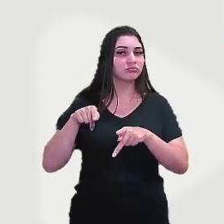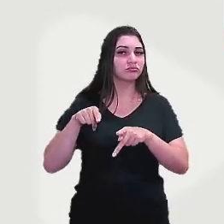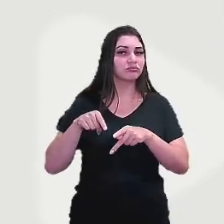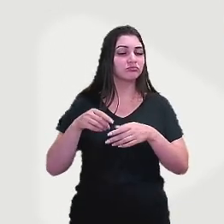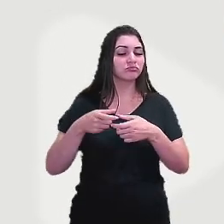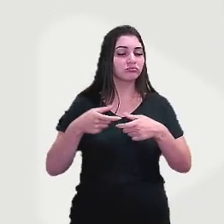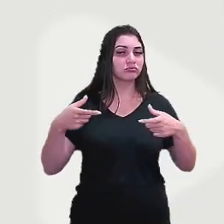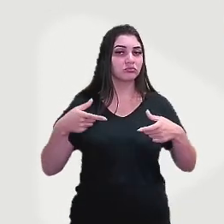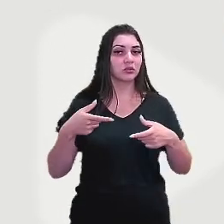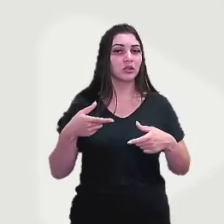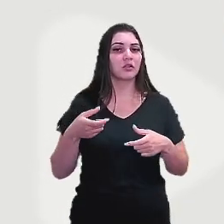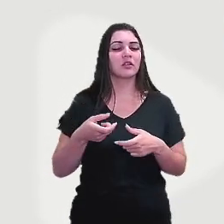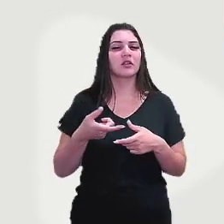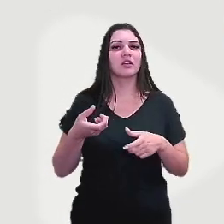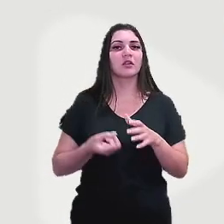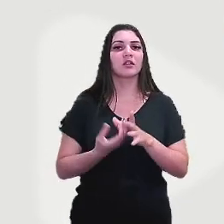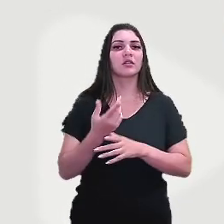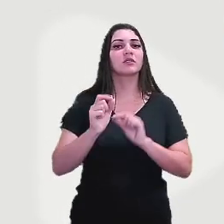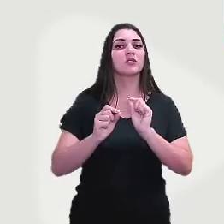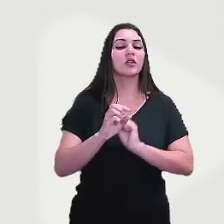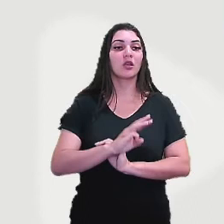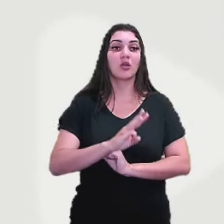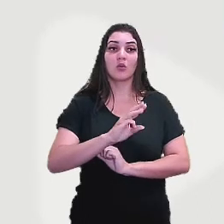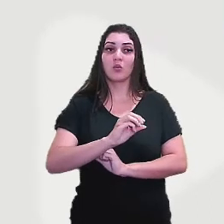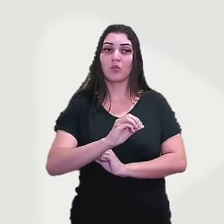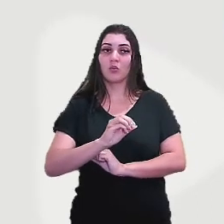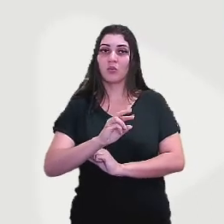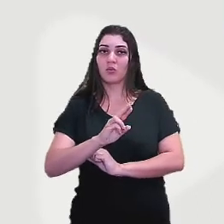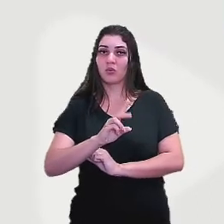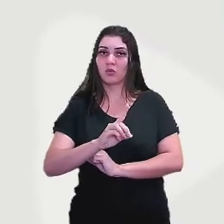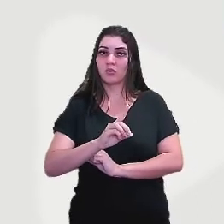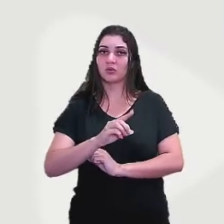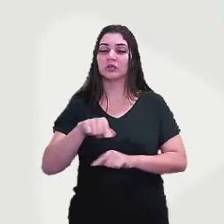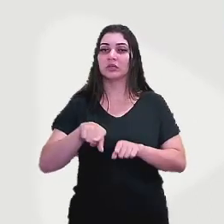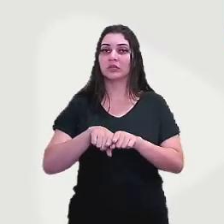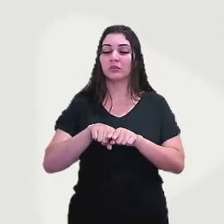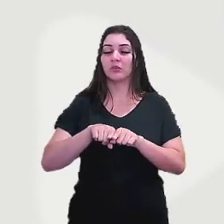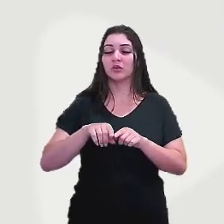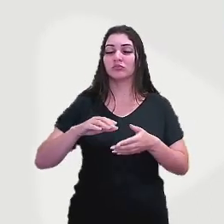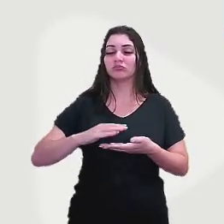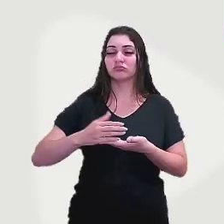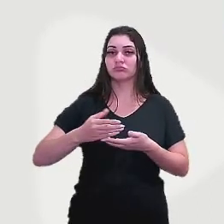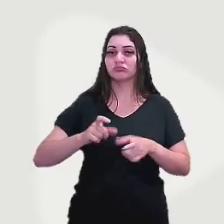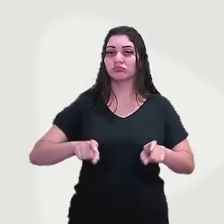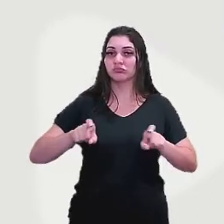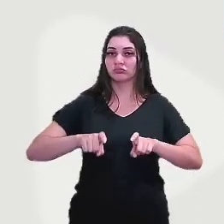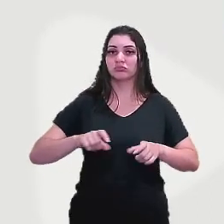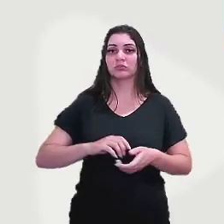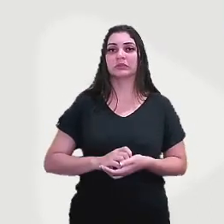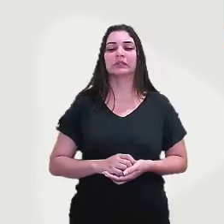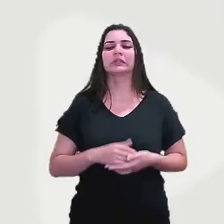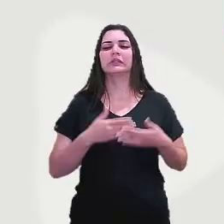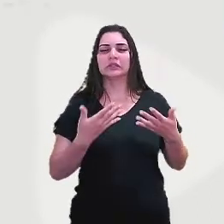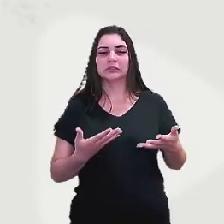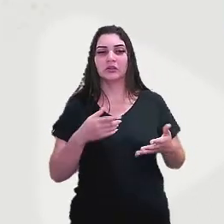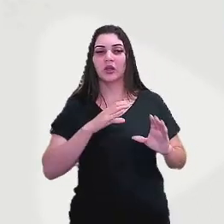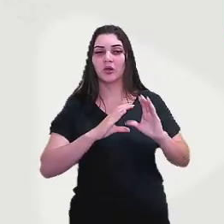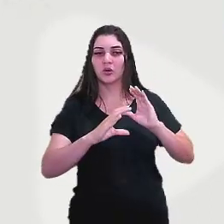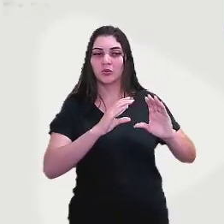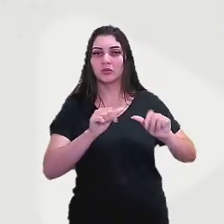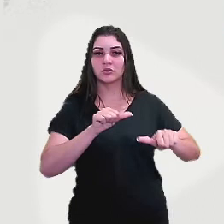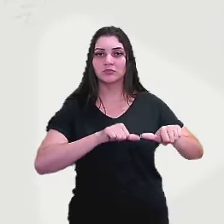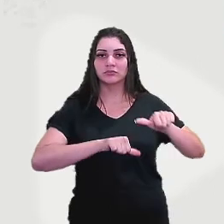de navegadores, o Word e por aí vai, e da rede mundial de computadores. Desde então, a comunicação se